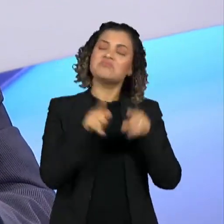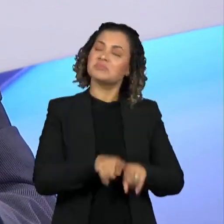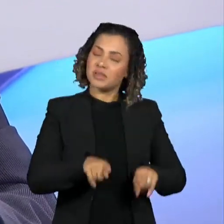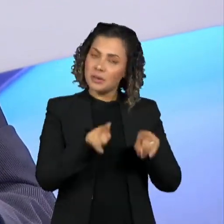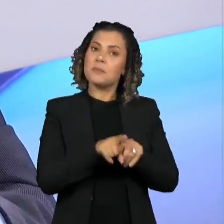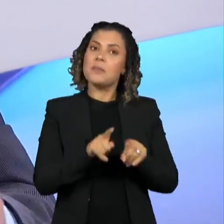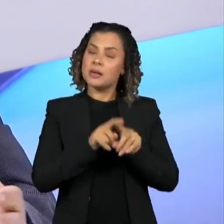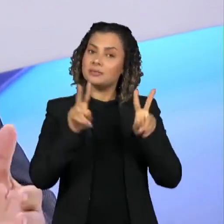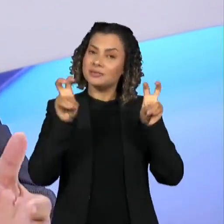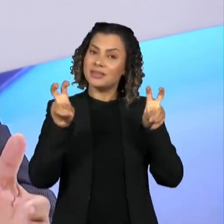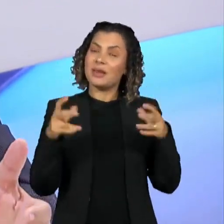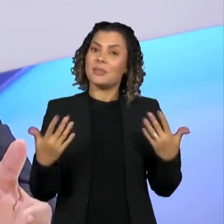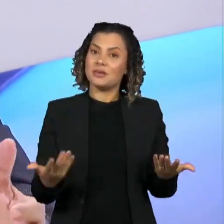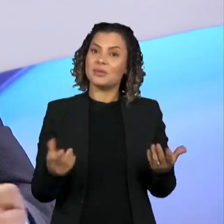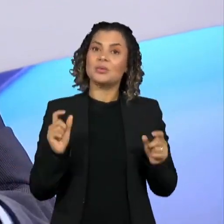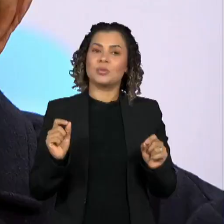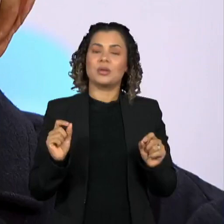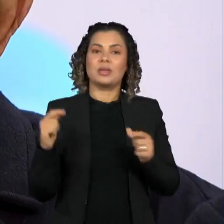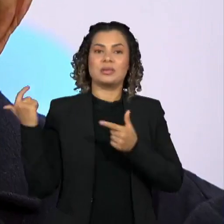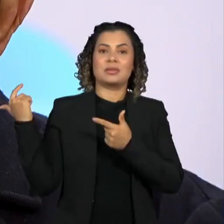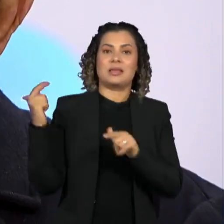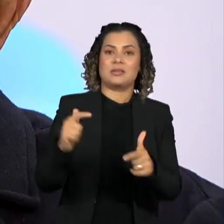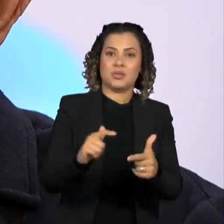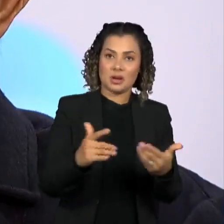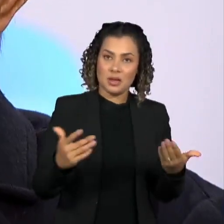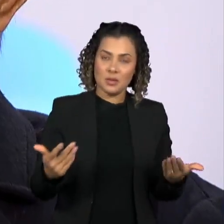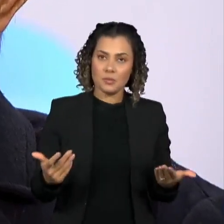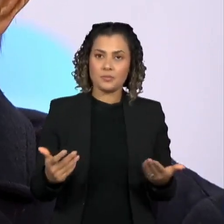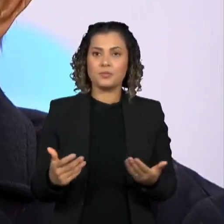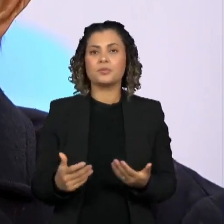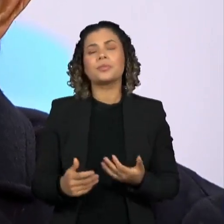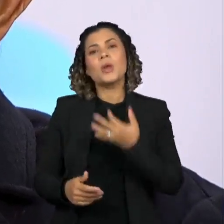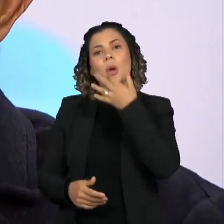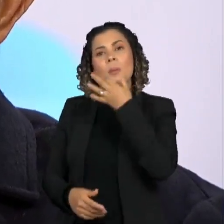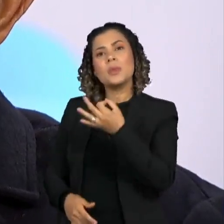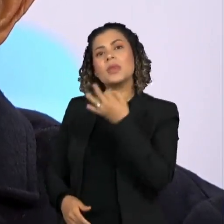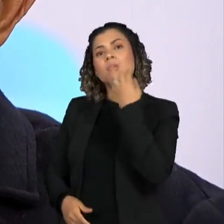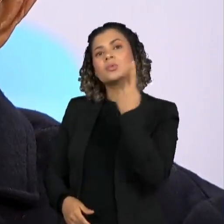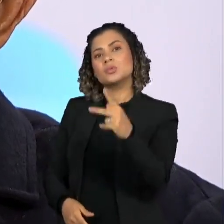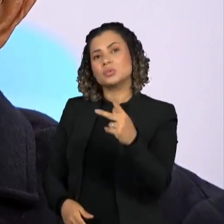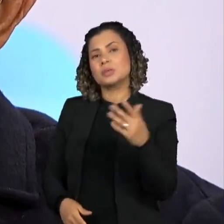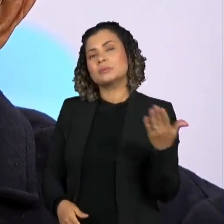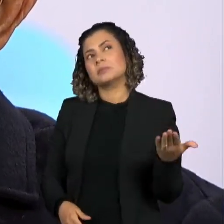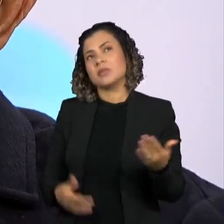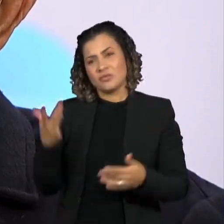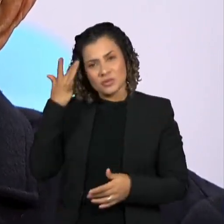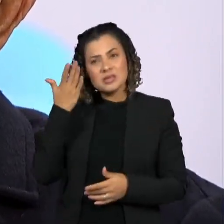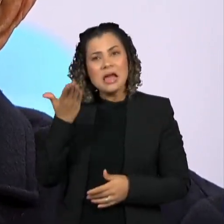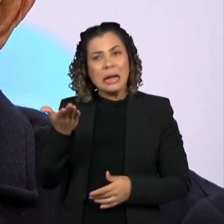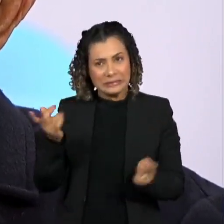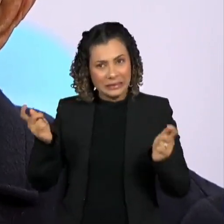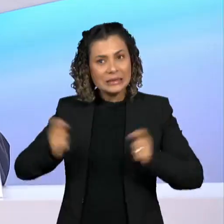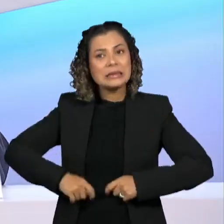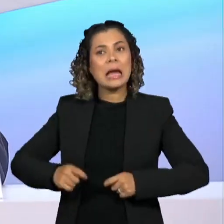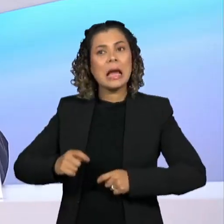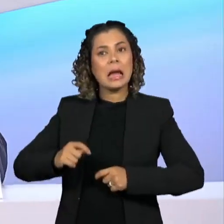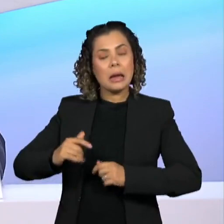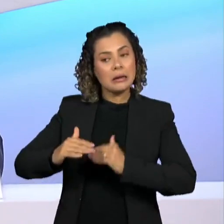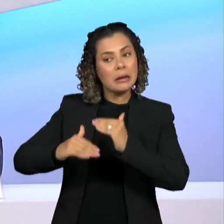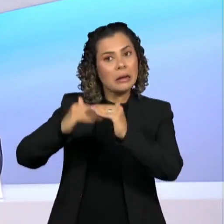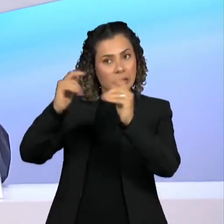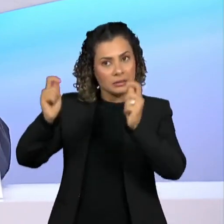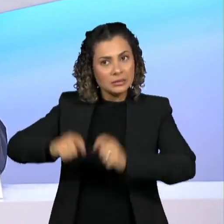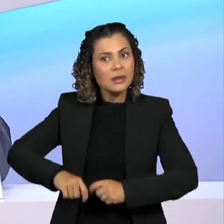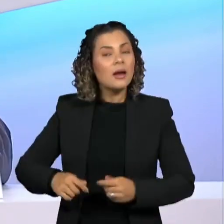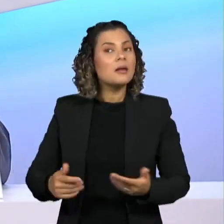da questão das pautas e costumes como é que você vê isso você você acha que dá para recuperar como